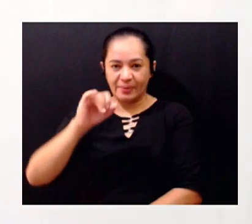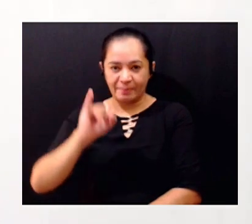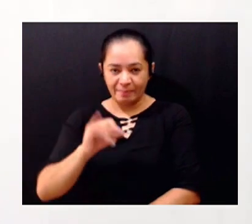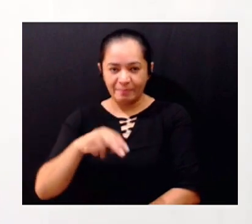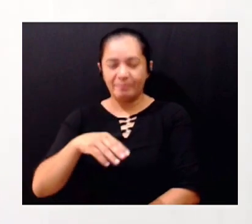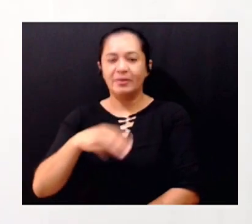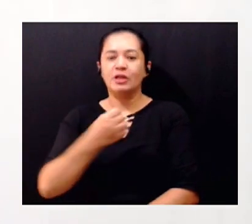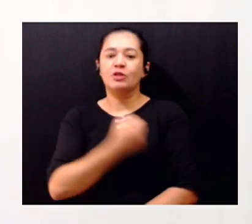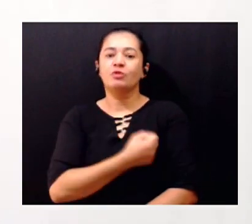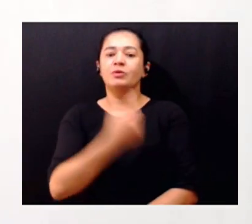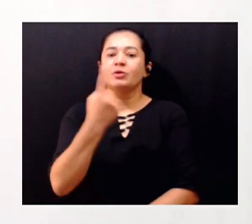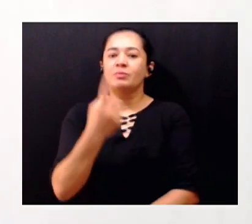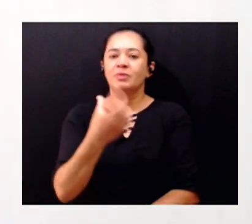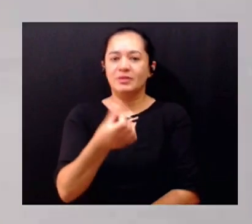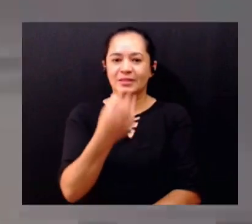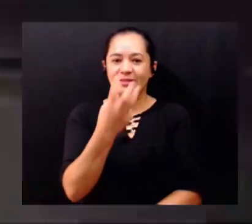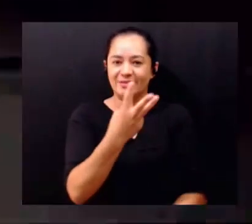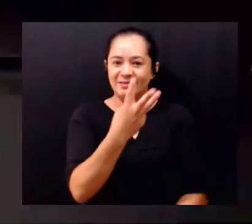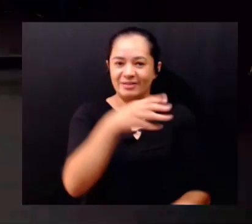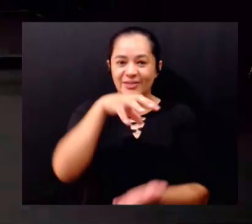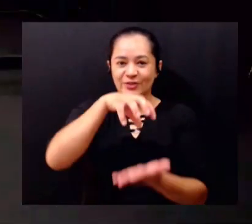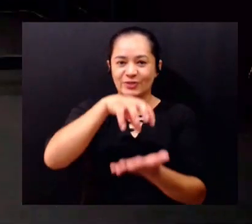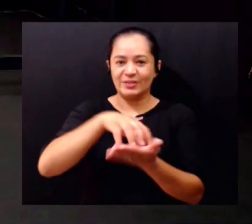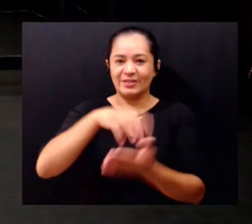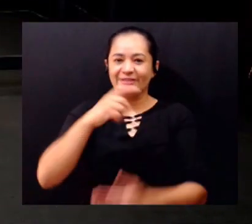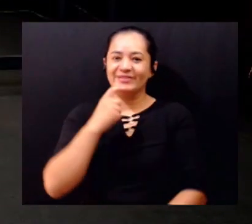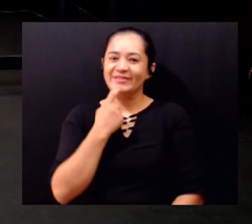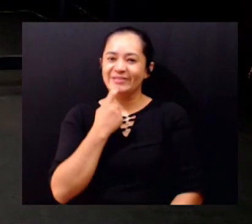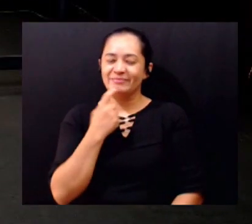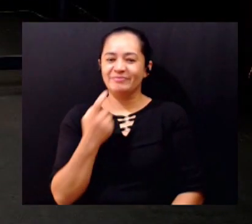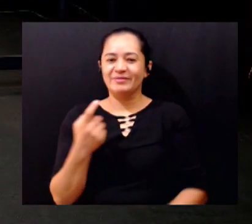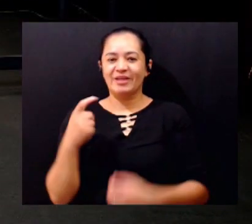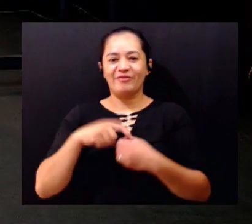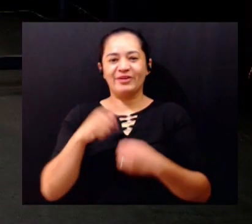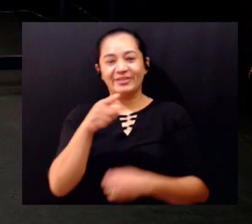1633, aqui no centro de Campinas. Eu volto com você aí no estúdio.